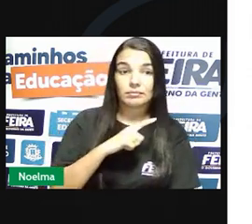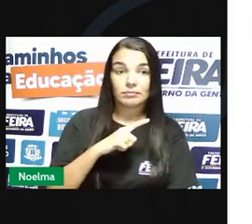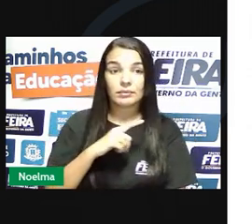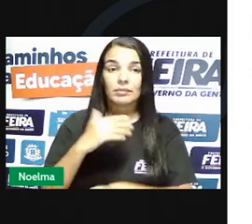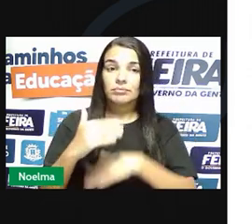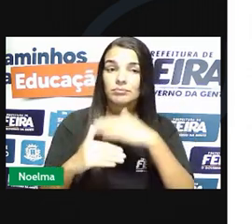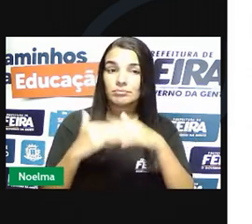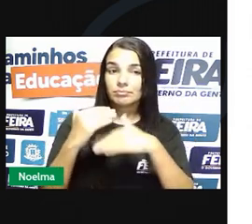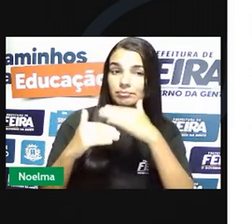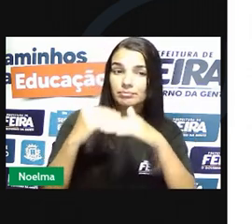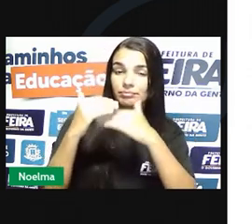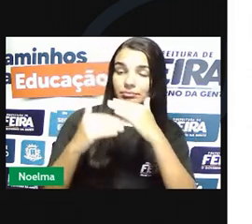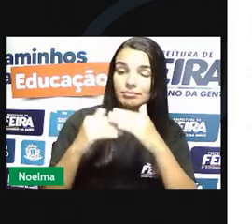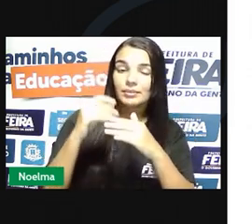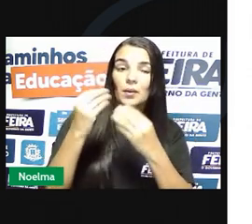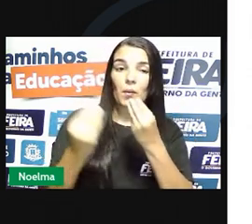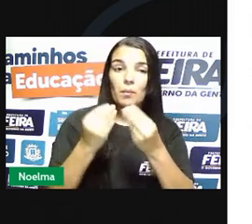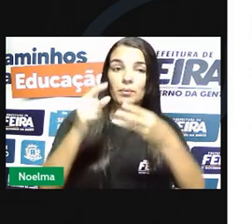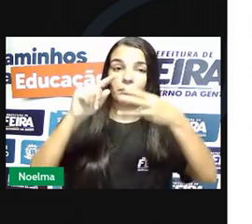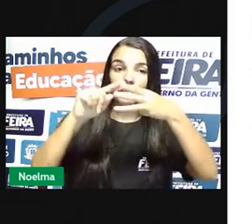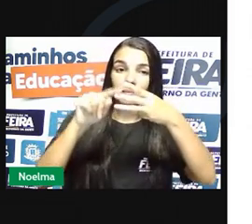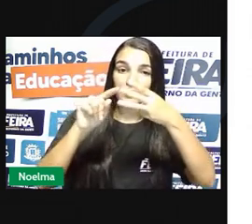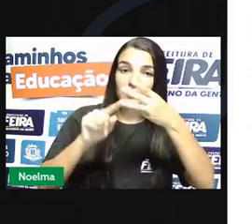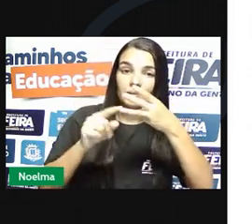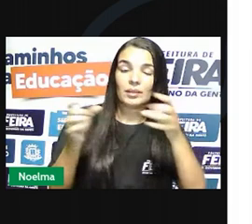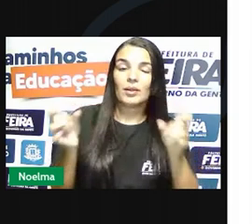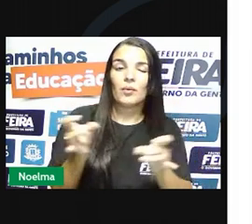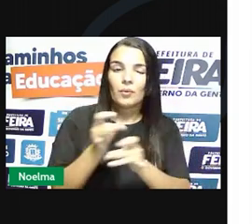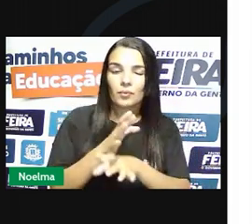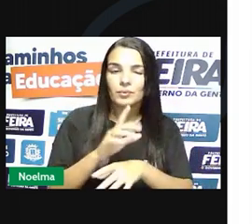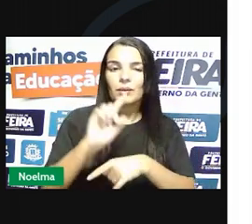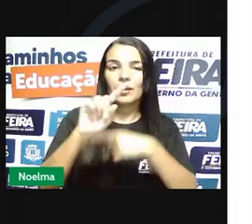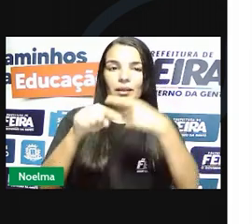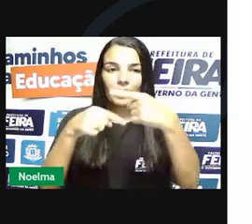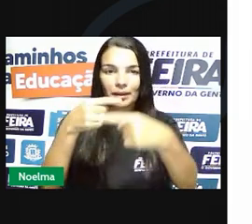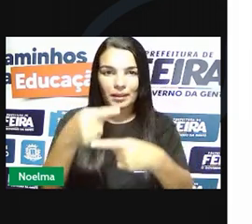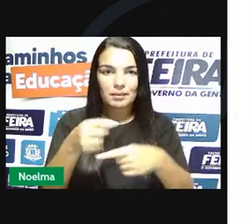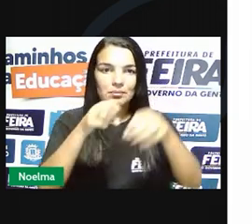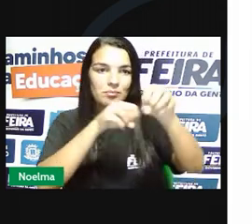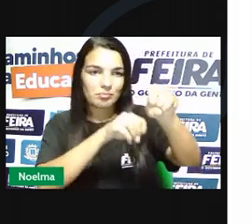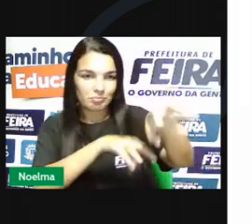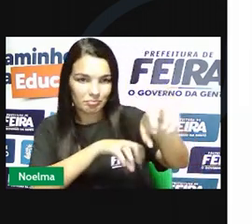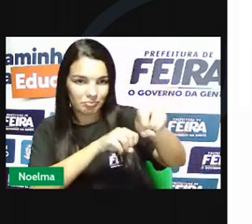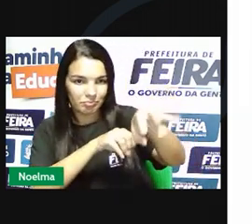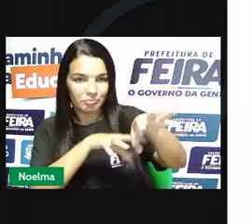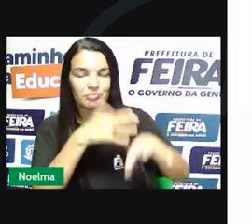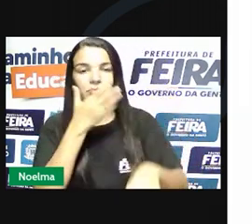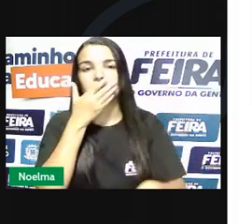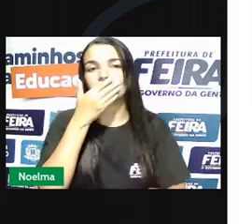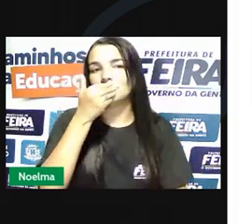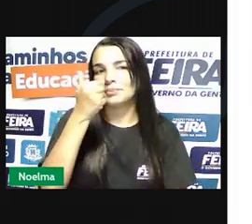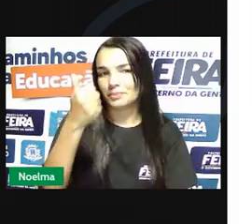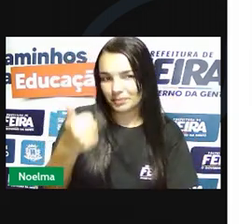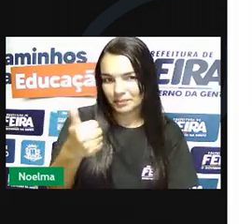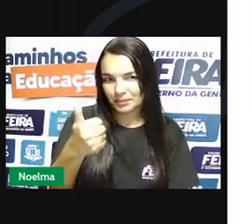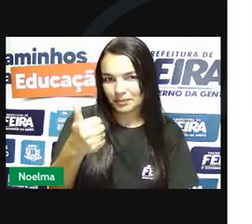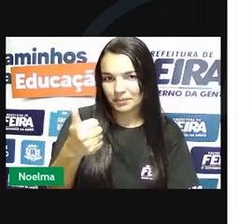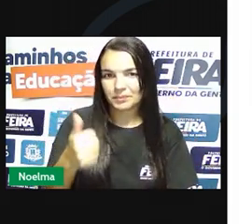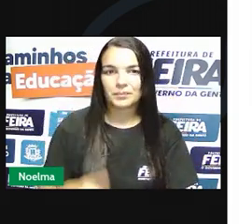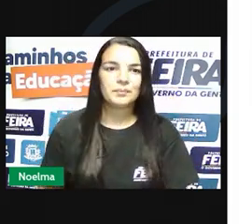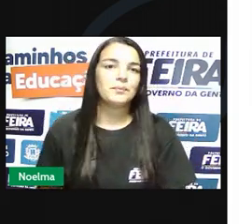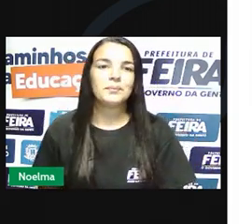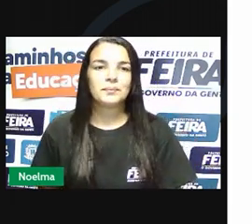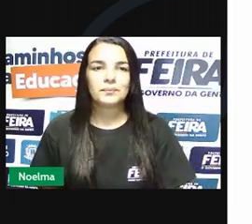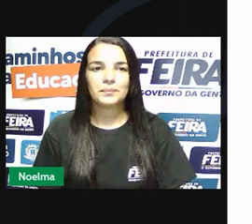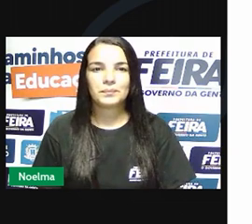introdução, os tipos de desenvolvimento e também tem alguns tipos de conclusão que nós vamos conversar na sequência das nossas aulinhas aqui voltadas